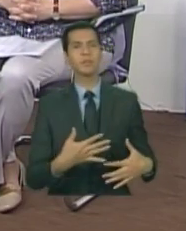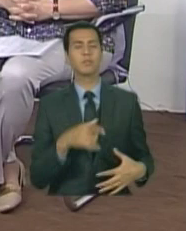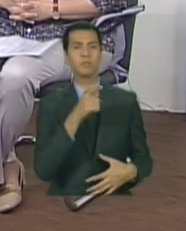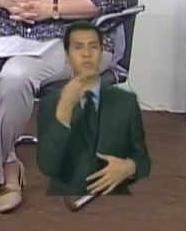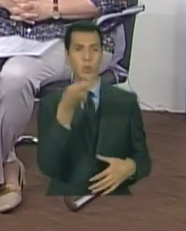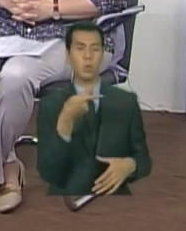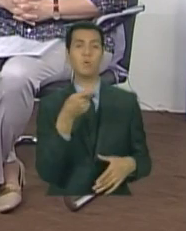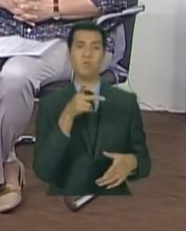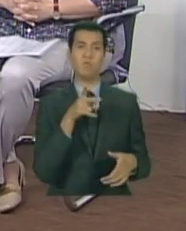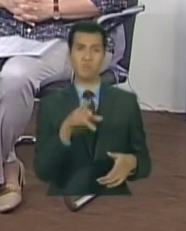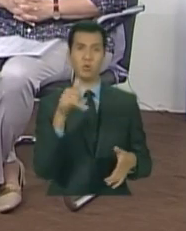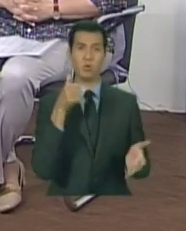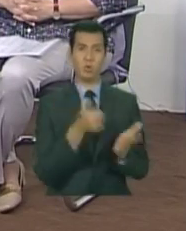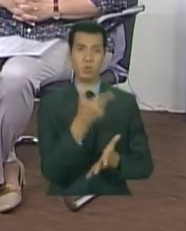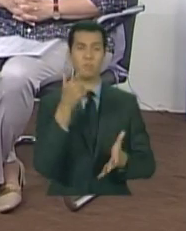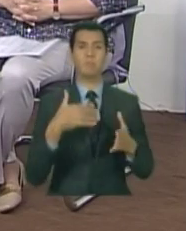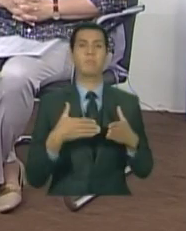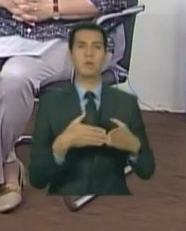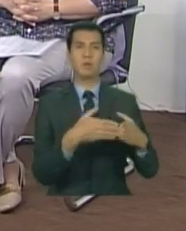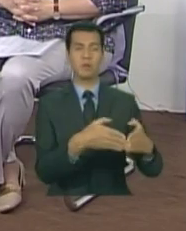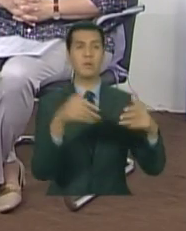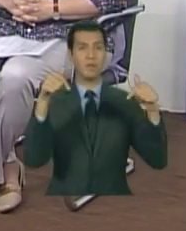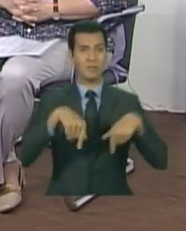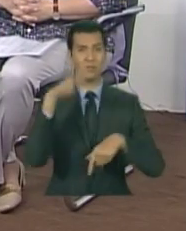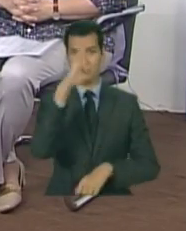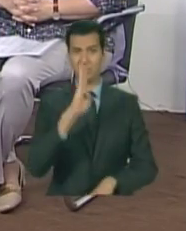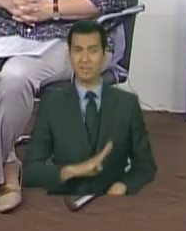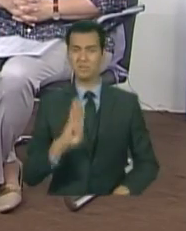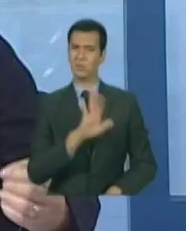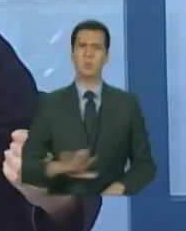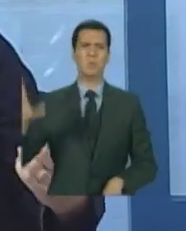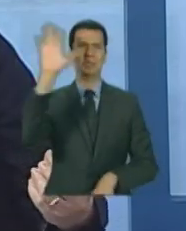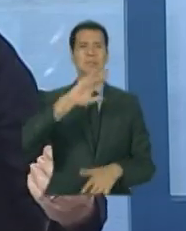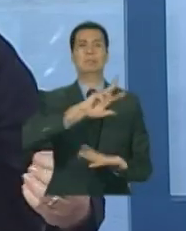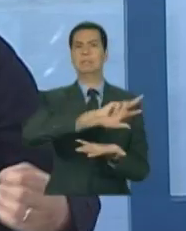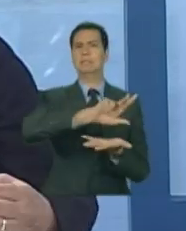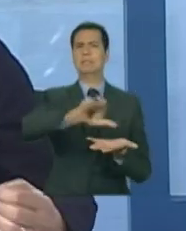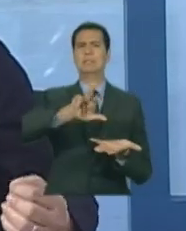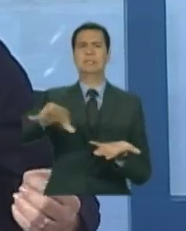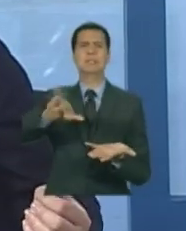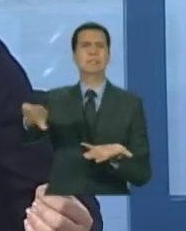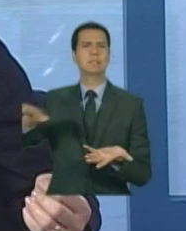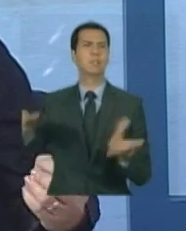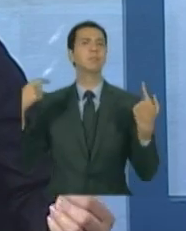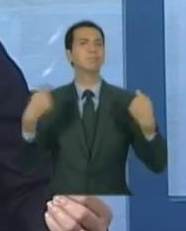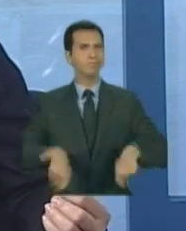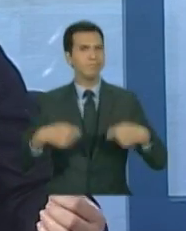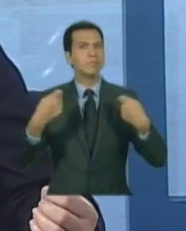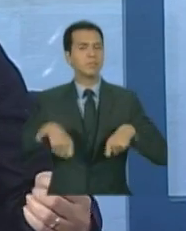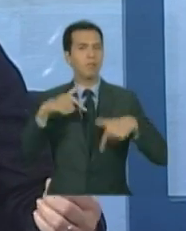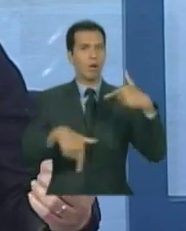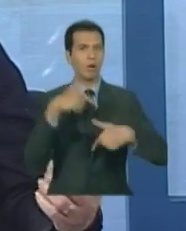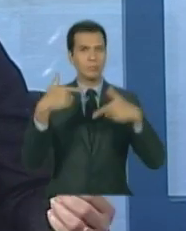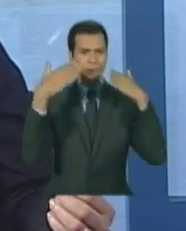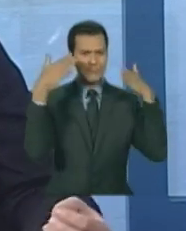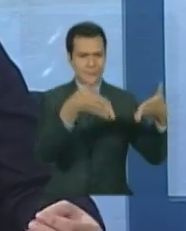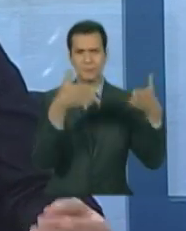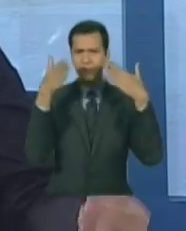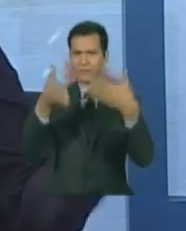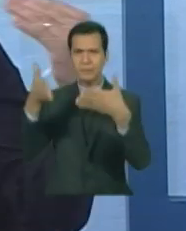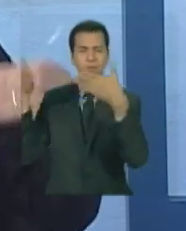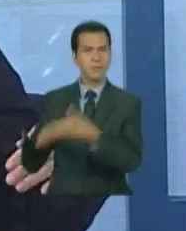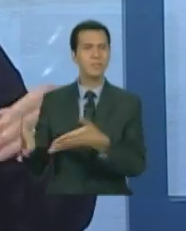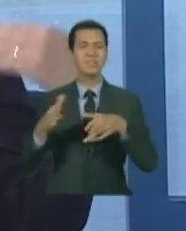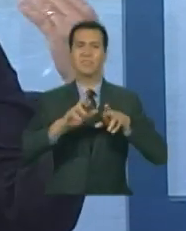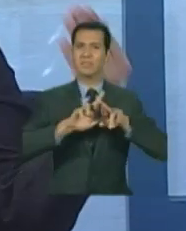barcos. O Brasil, essa diversidade do Brasil exige características muito específicas assim, de atendimento e até